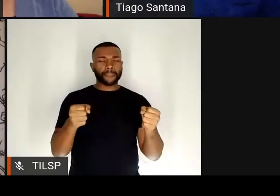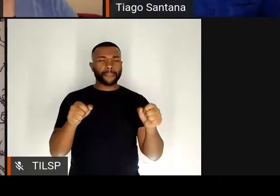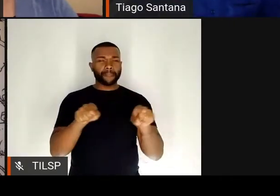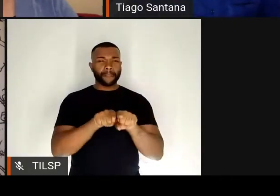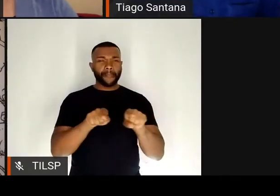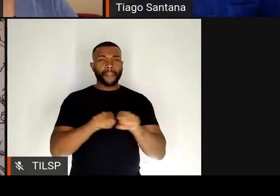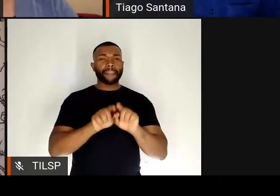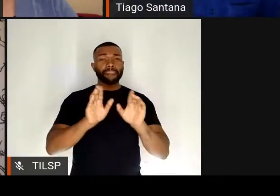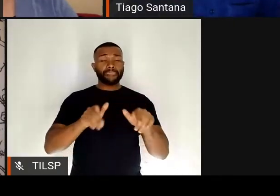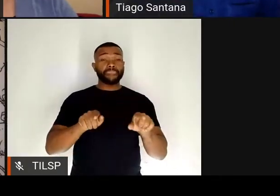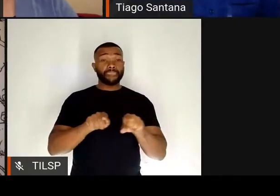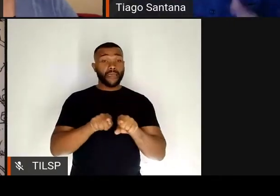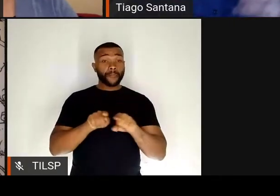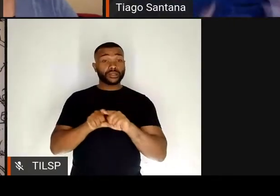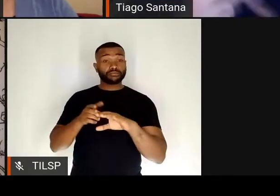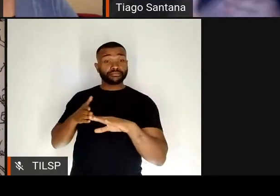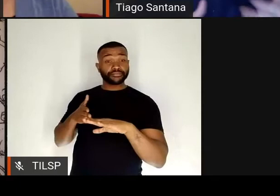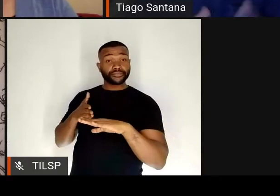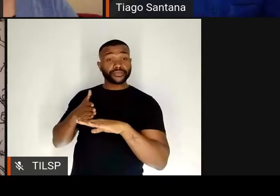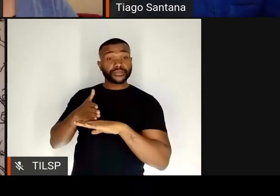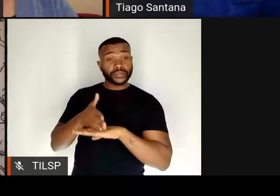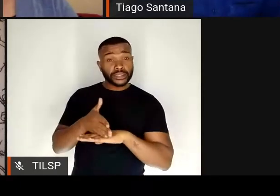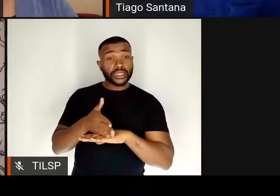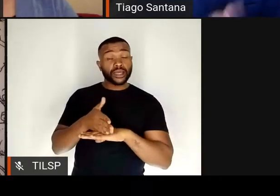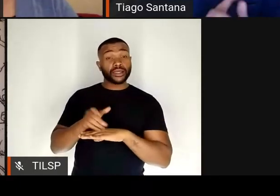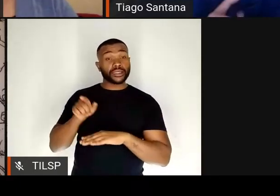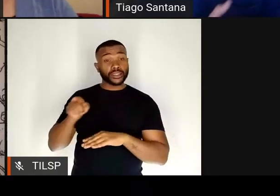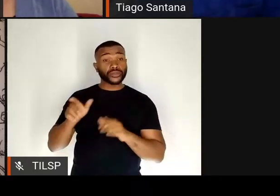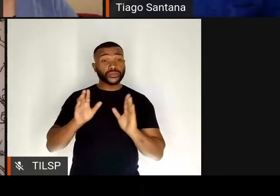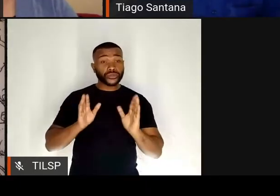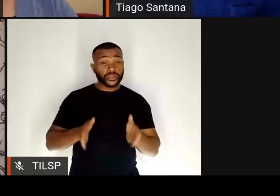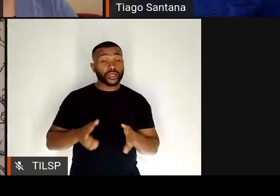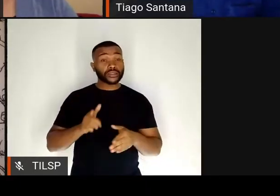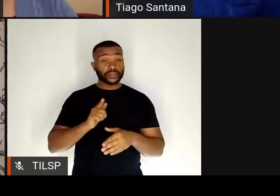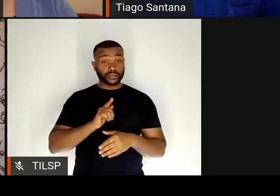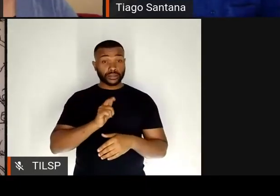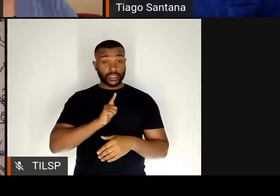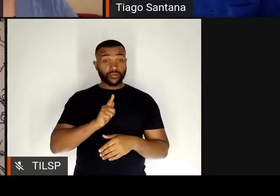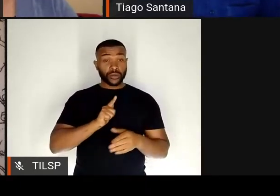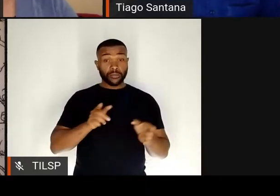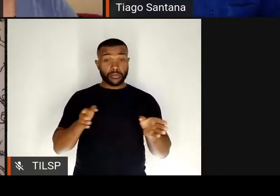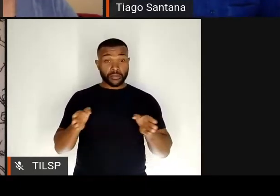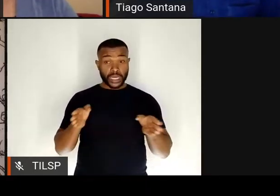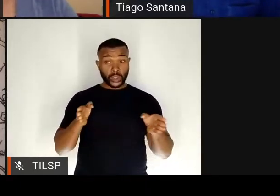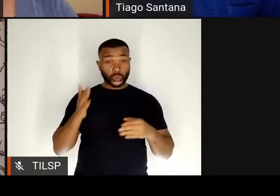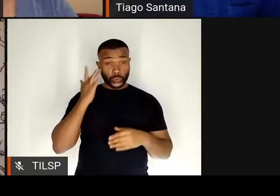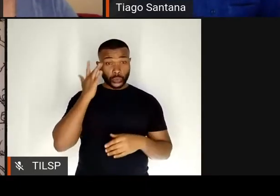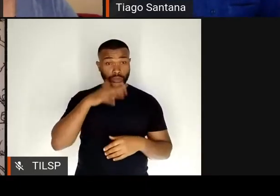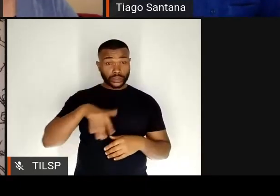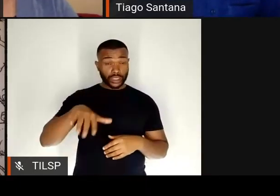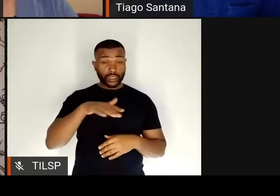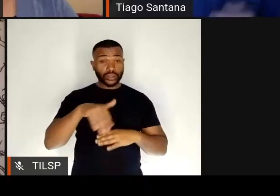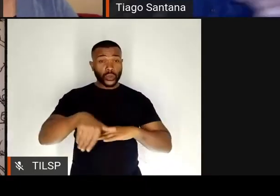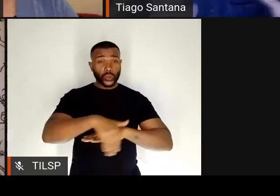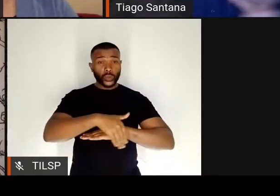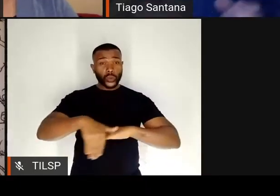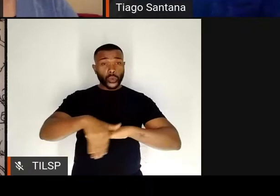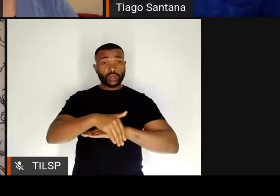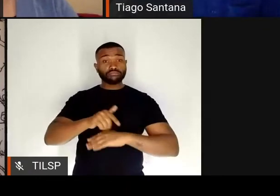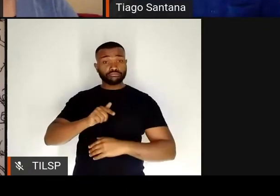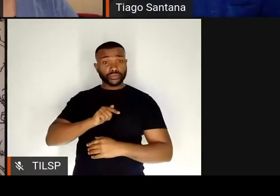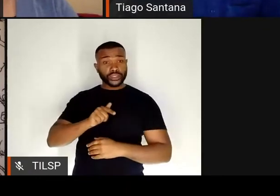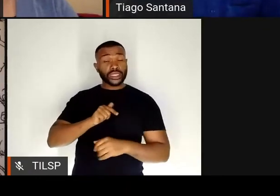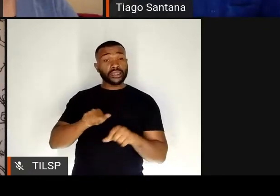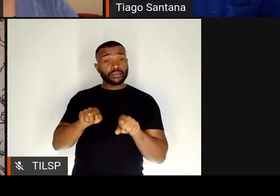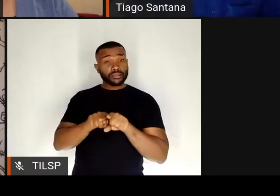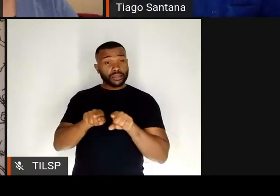né? Entrar com 35mm, onde naquele período o 6x6 e a Rolle era o que dominava, né? Então, essa coisa de